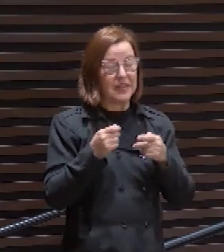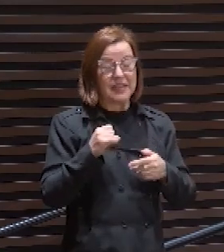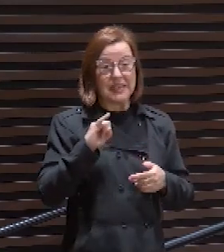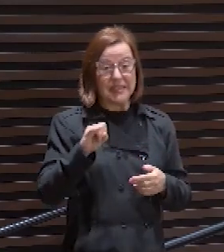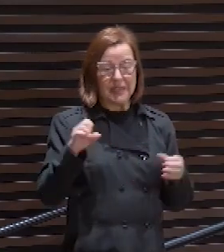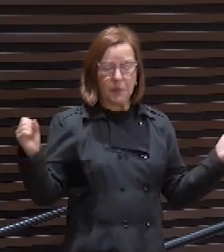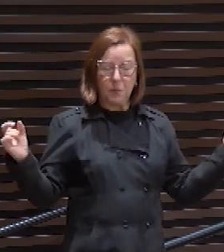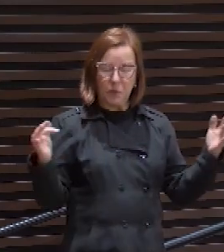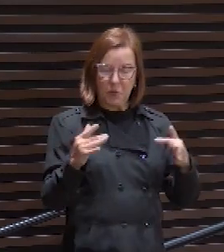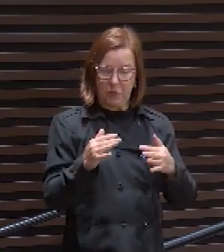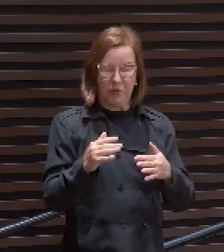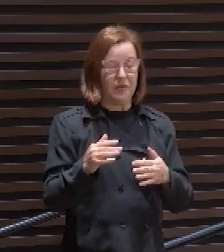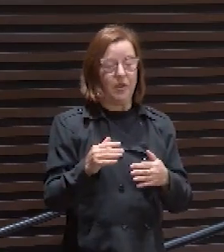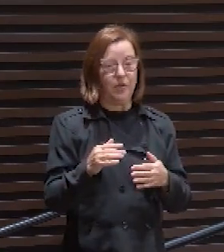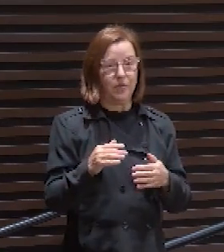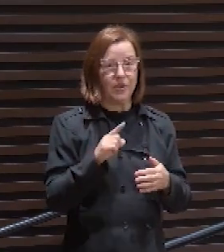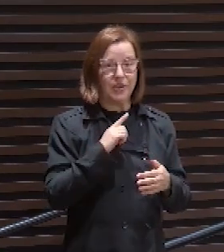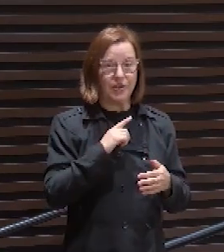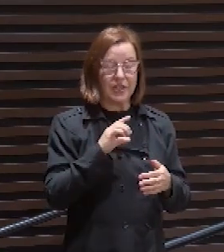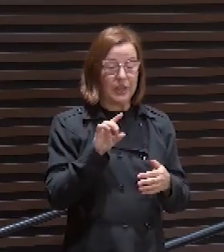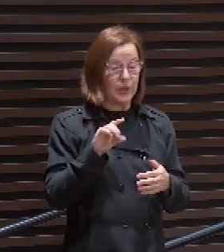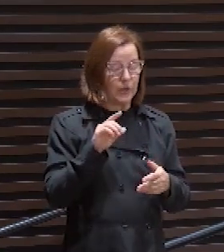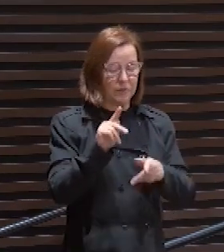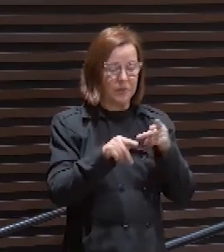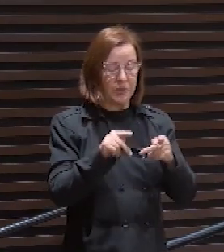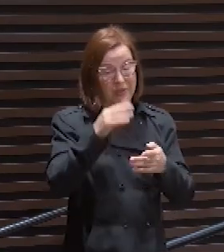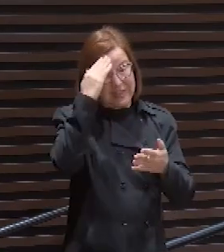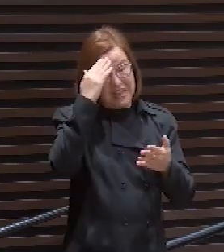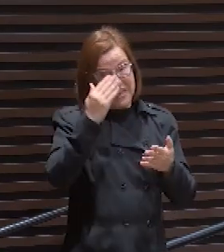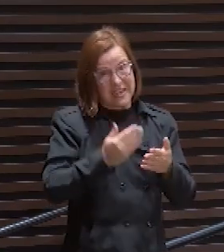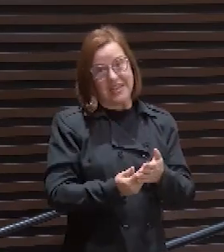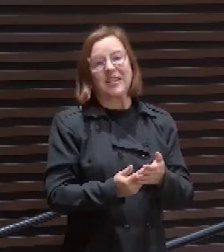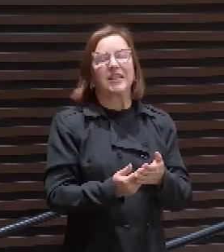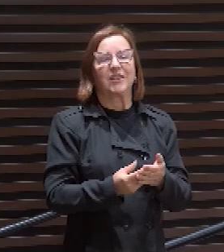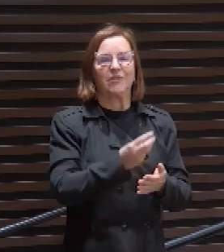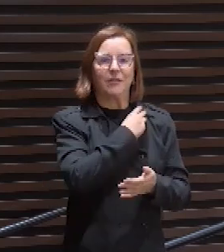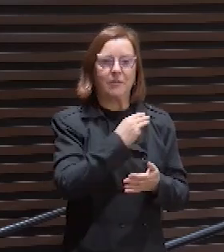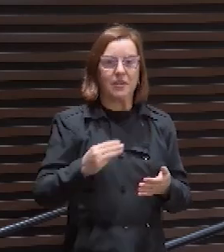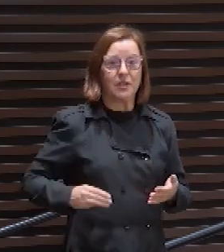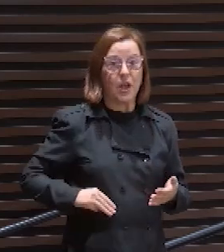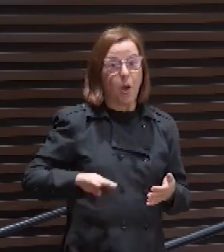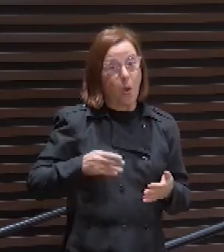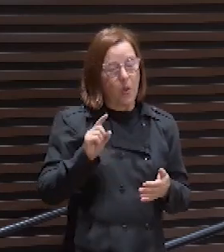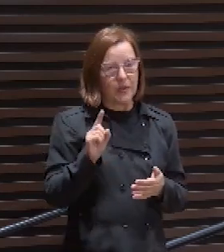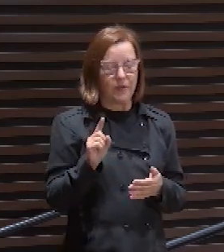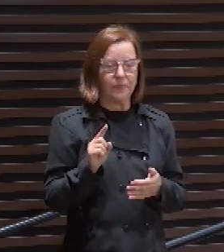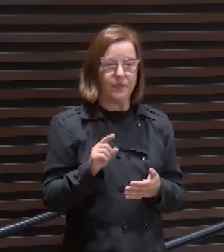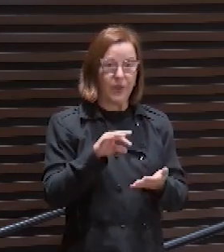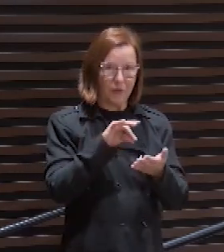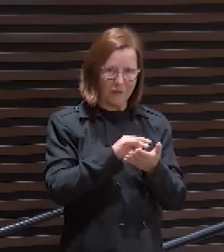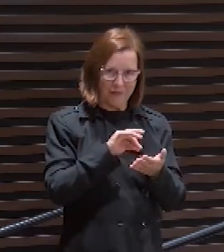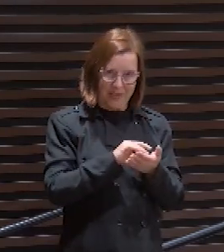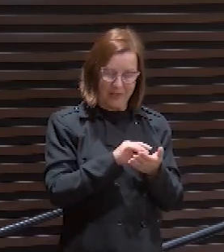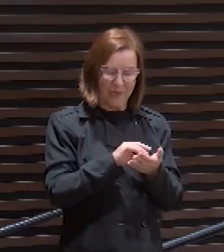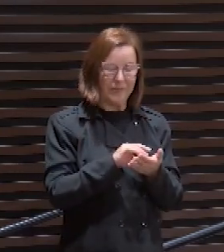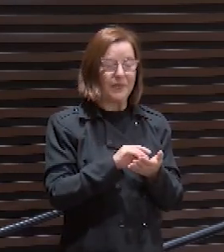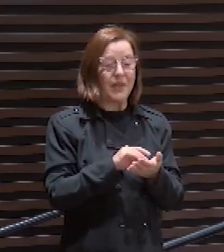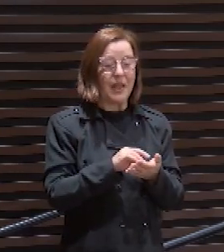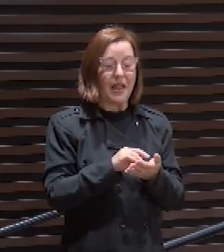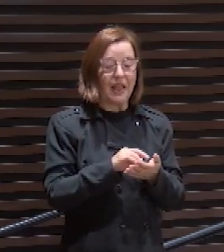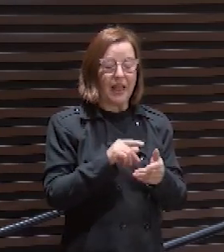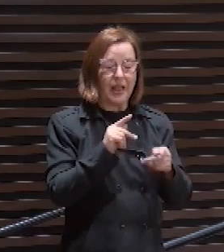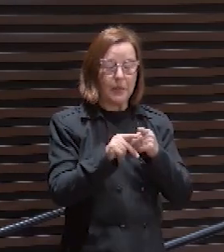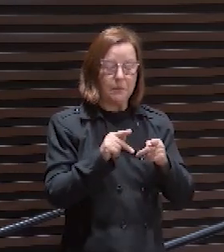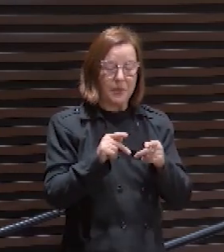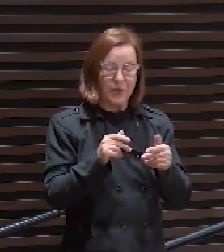por pessoas que criam no Messias, que é a pessoa de Cristo, ou não. Fato é que elas seguiam a Jesus. Assim como eu e